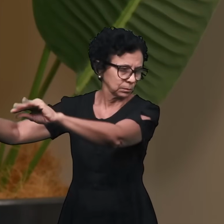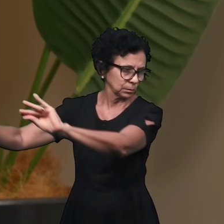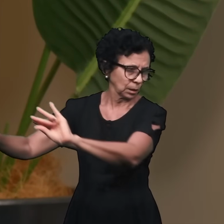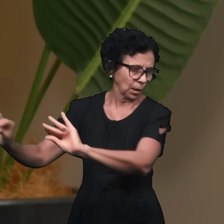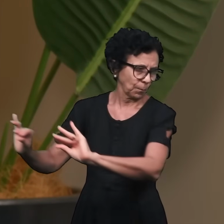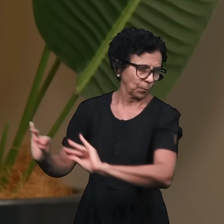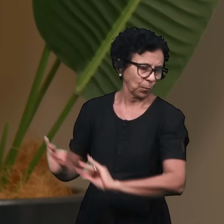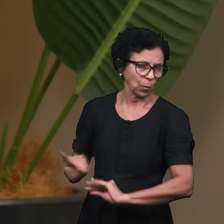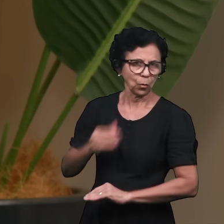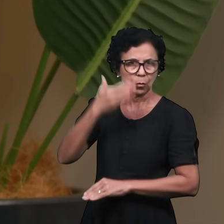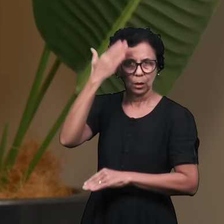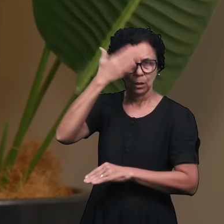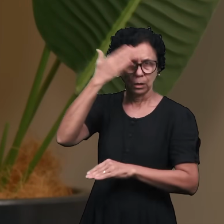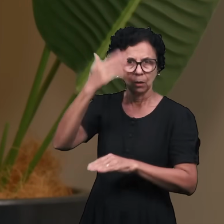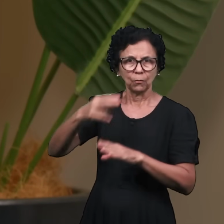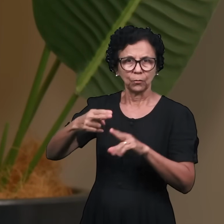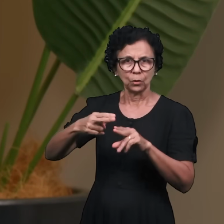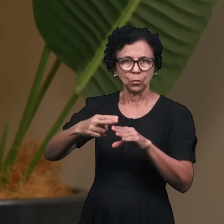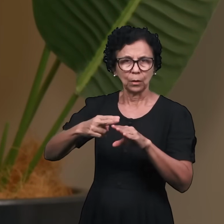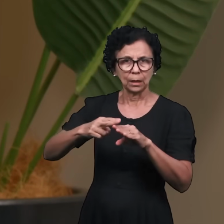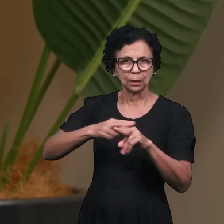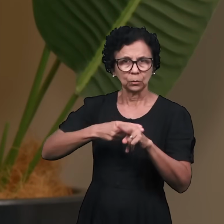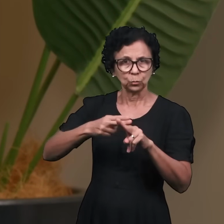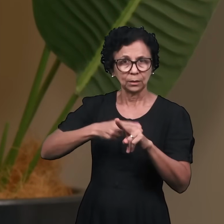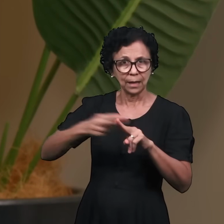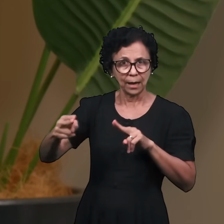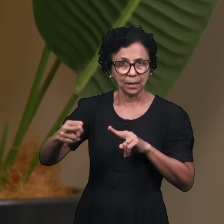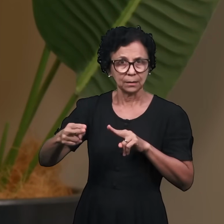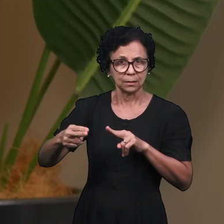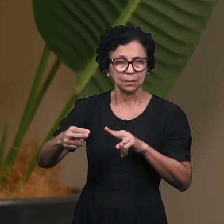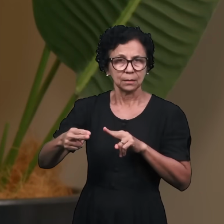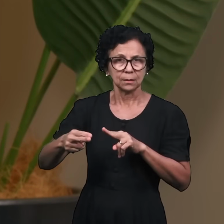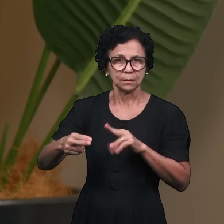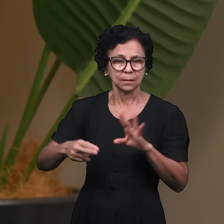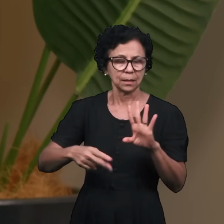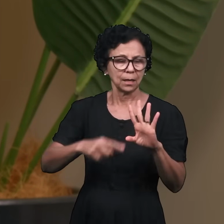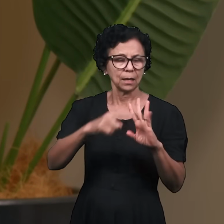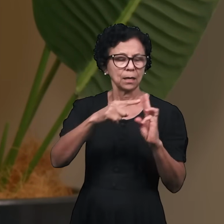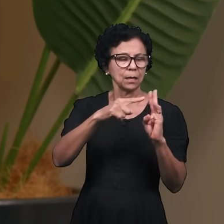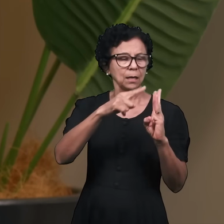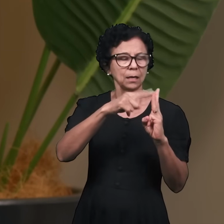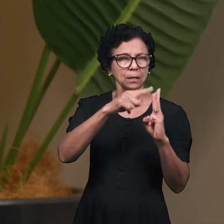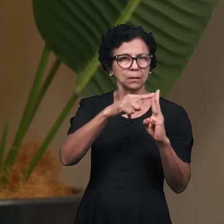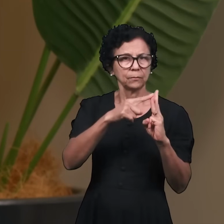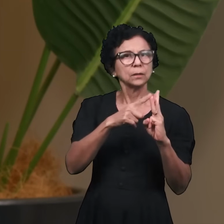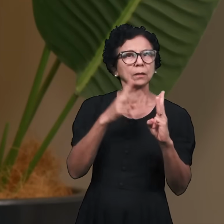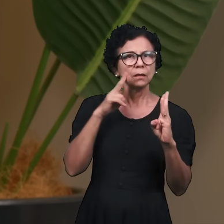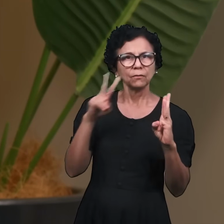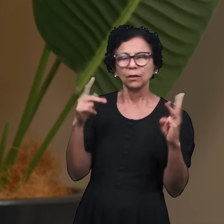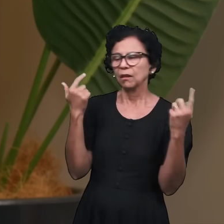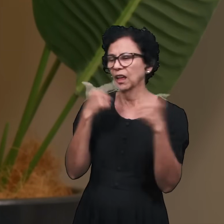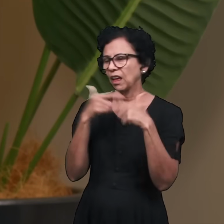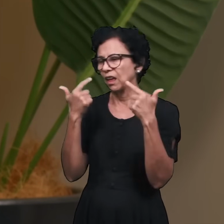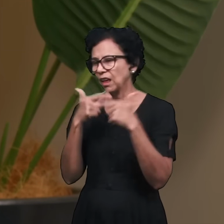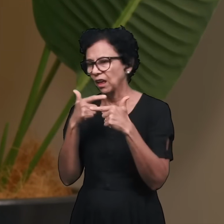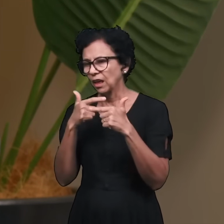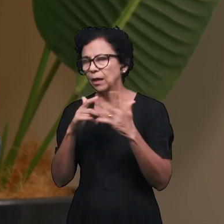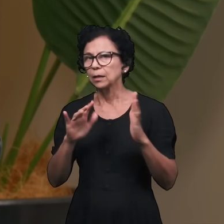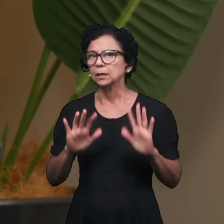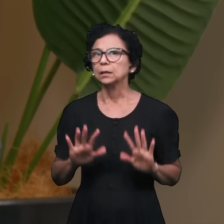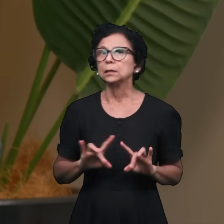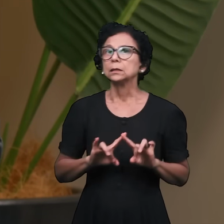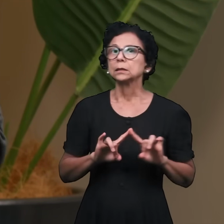vinho, então ele soube da história. Então nós vemos que a partir daquele momento, o que